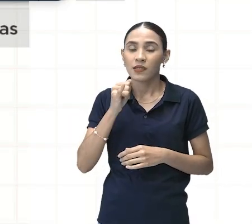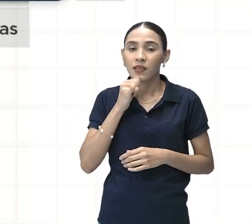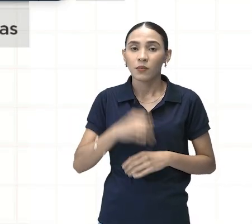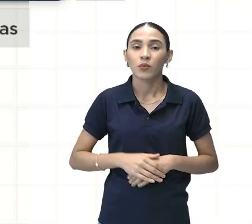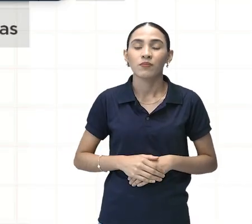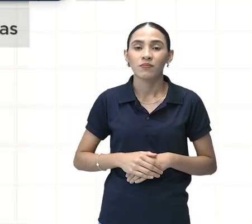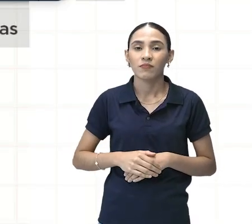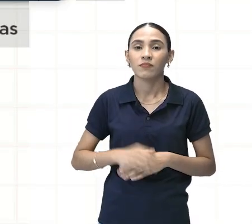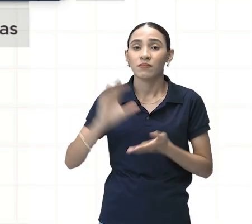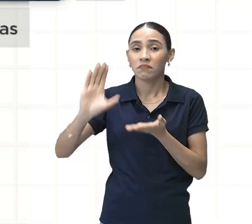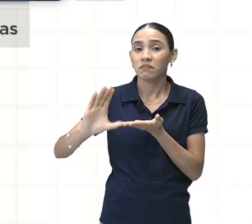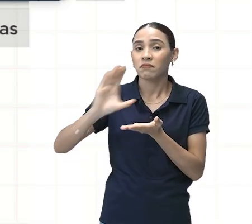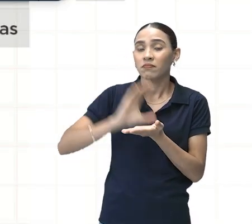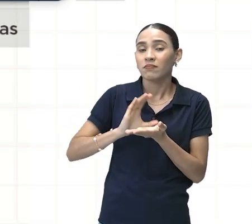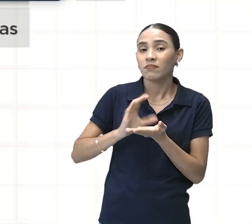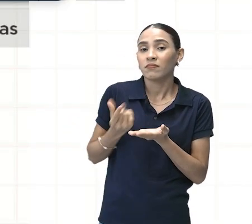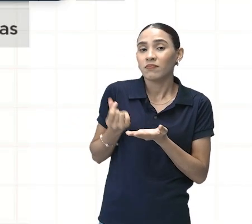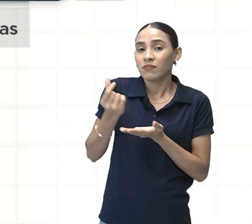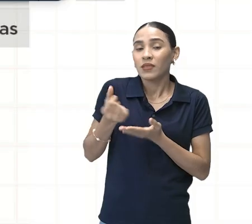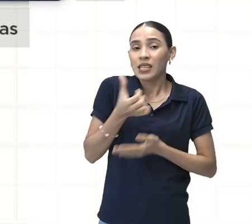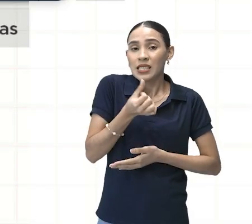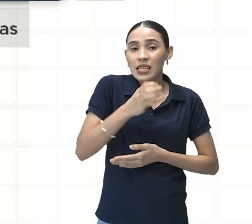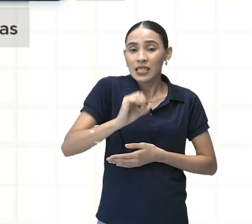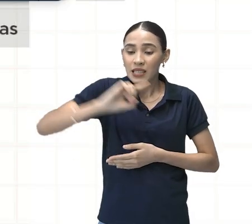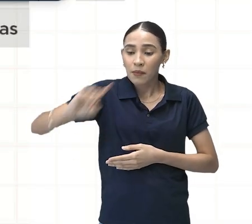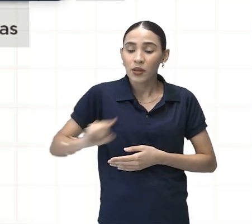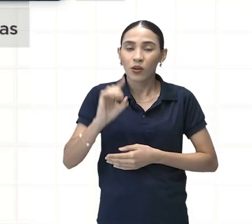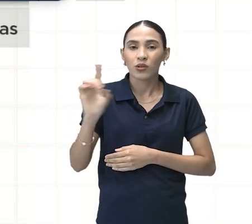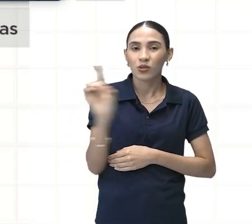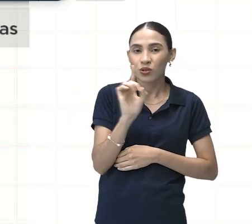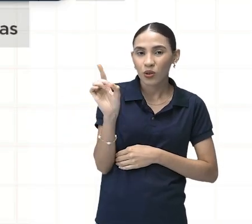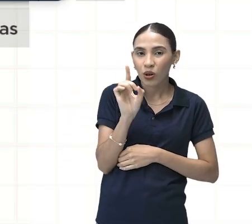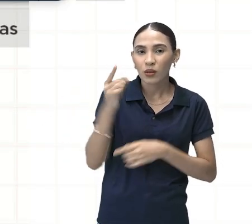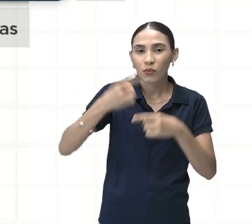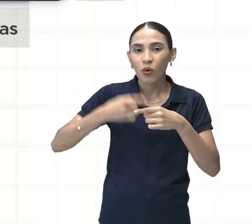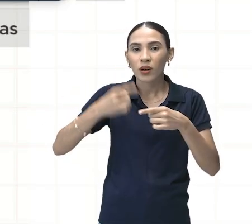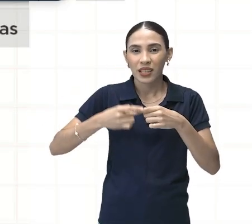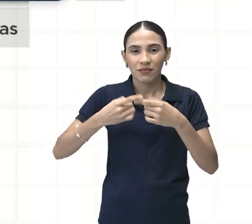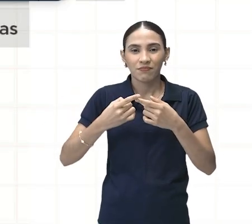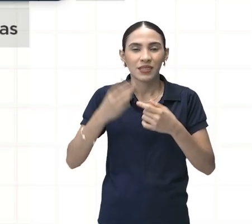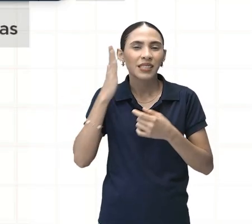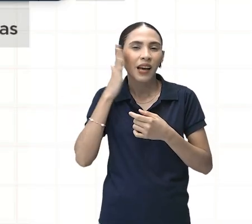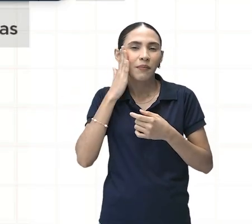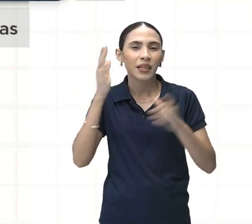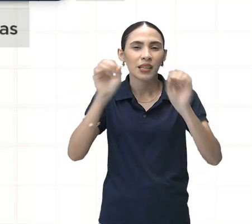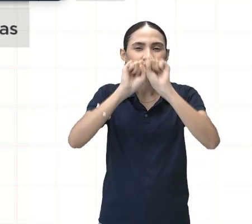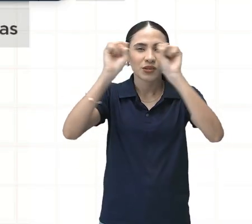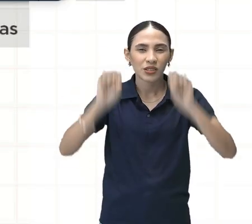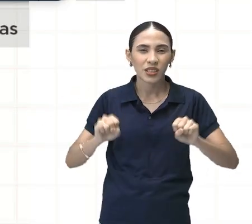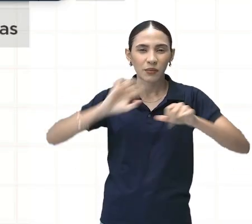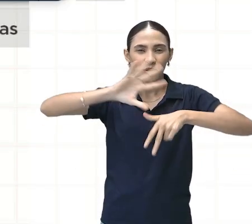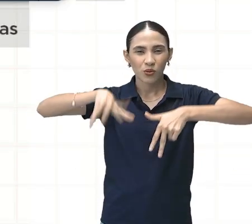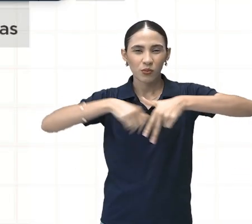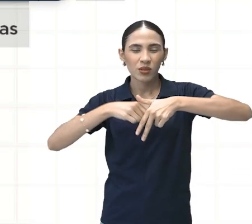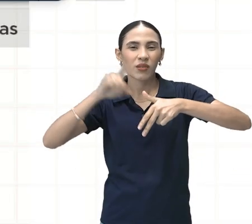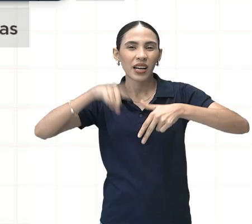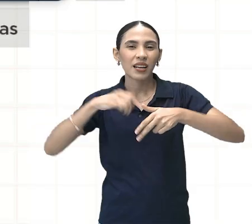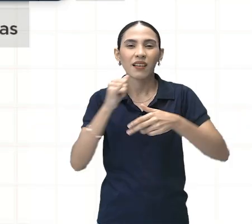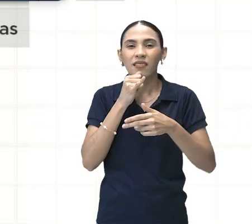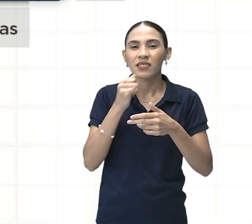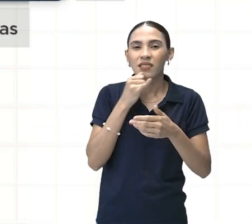recebeu aproximadamente 60 milhões de dólares por conta desses esquemas de corrupção, certo? Era uma forma